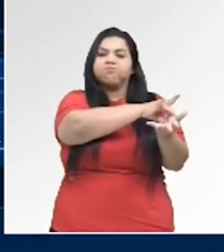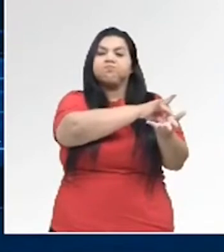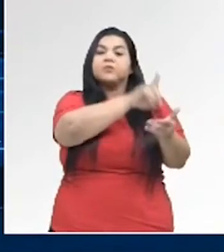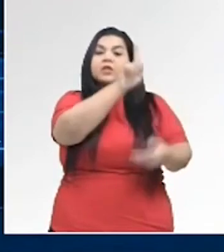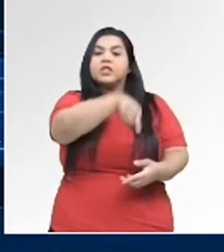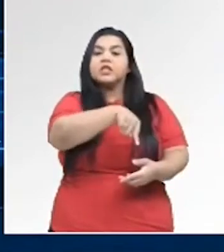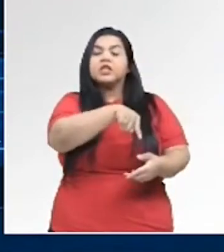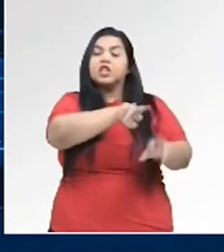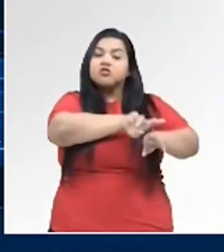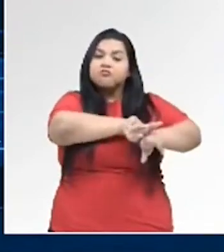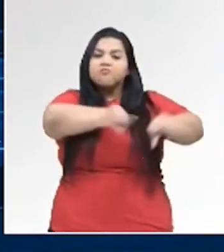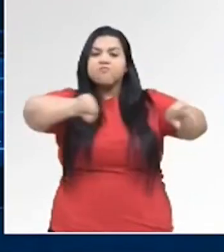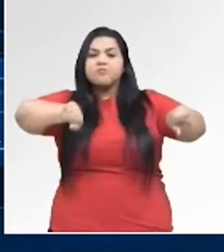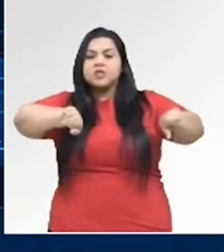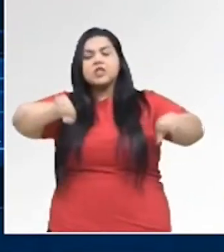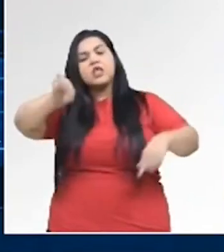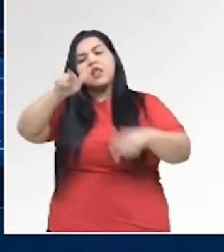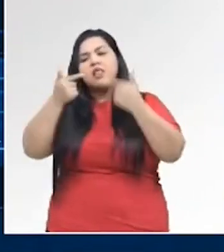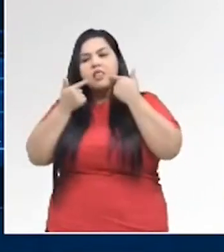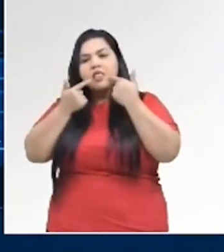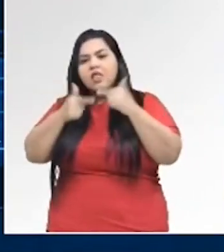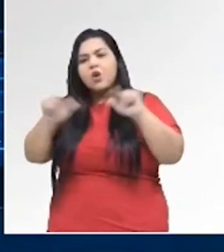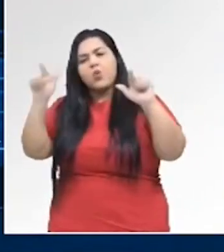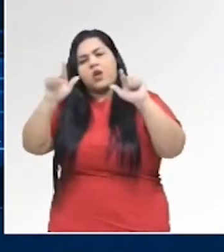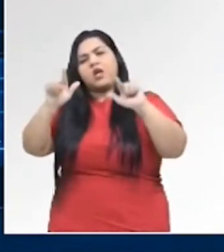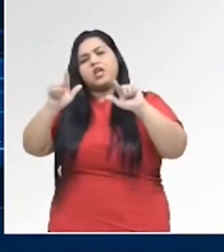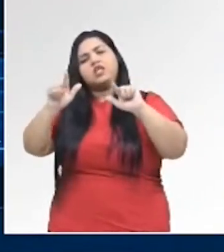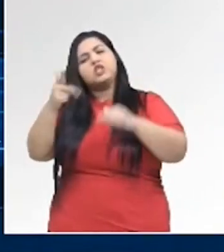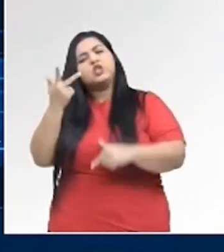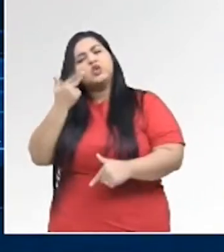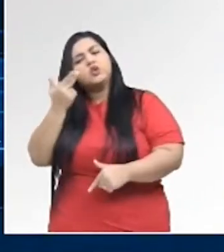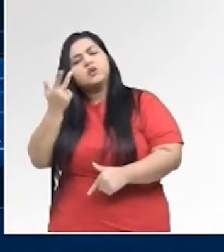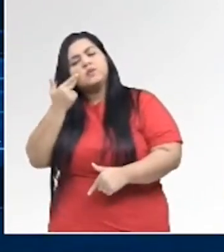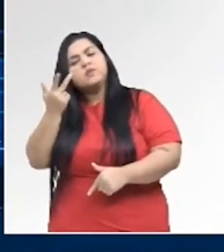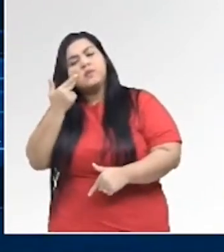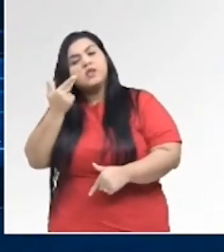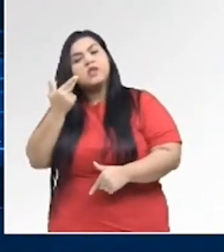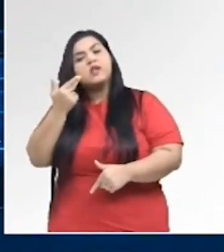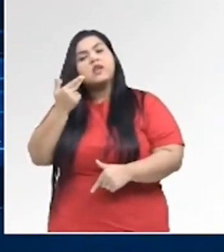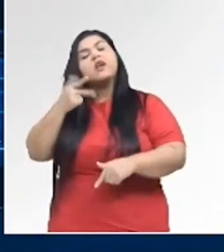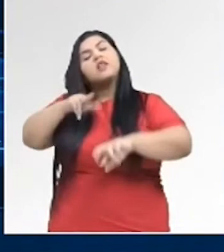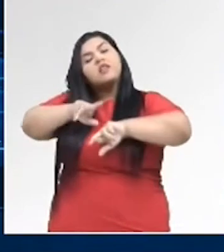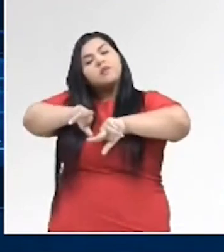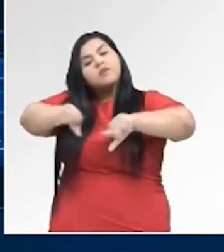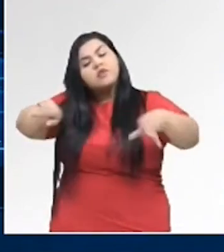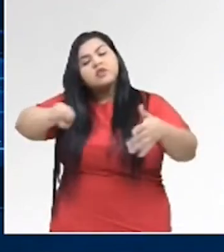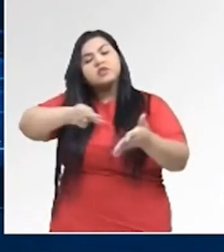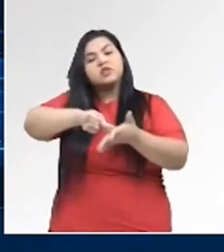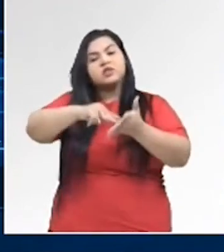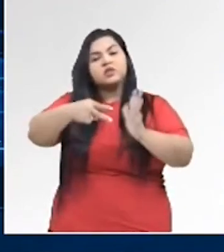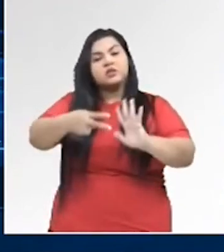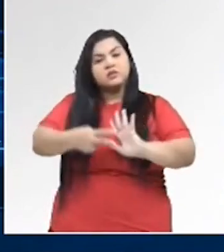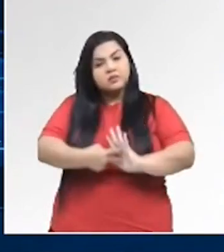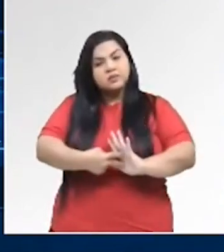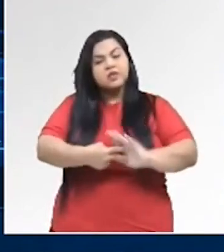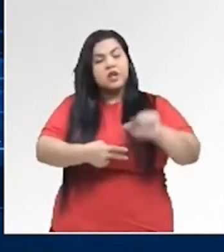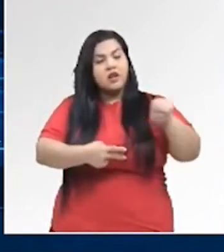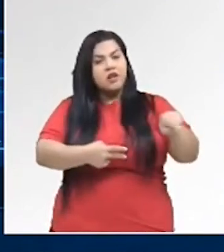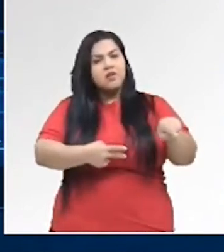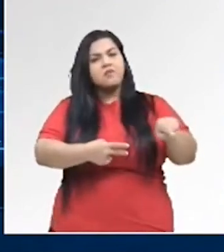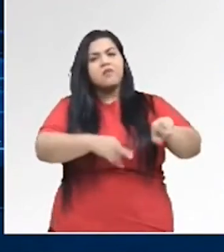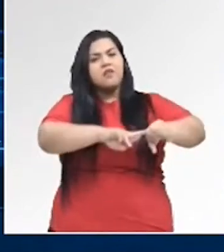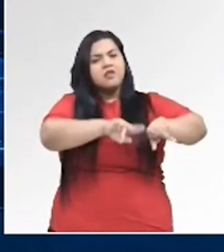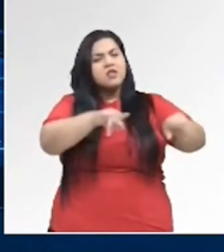é diferente da linguagem comum. Ela possui como base a plurissignificação, a múltipla,